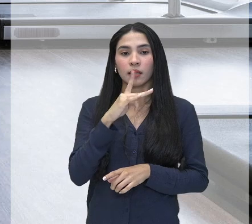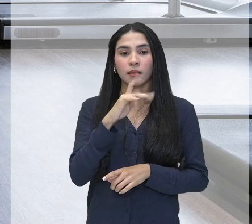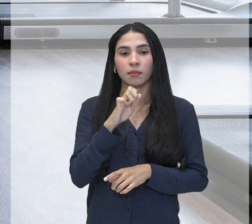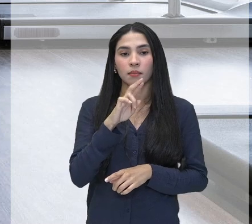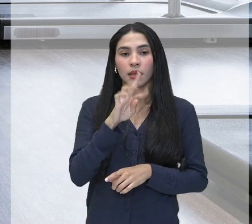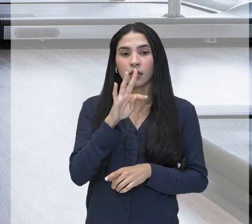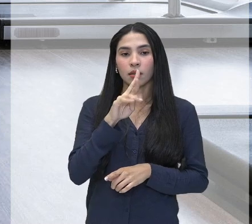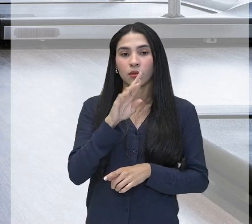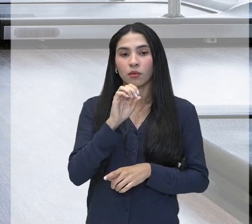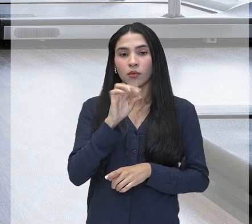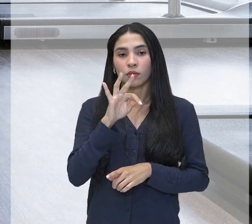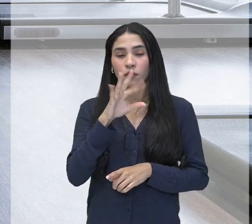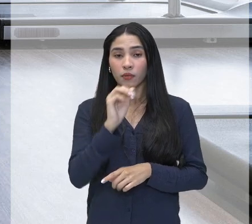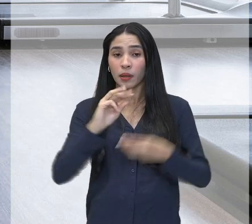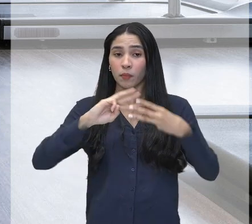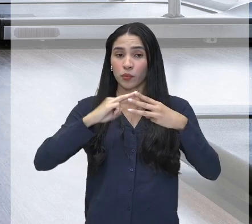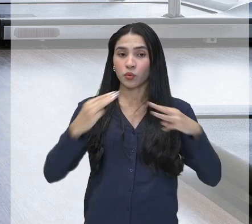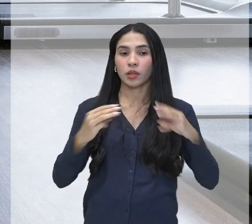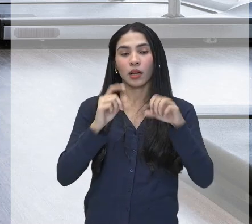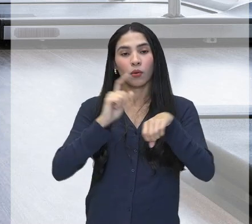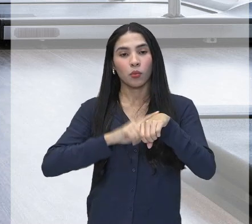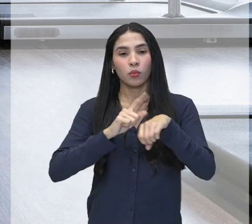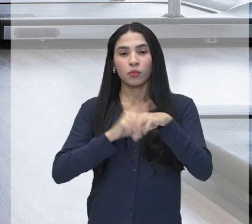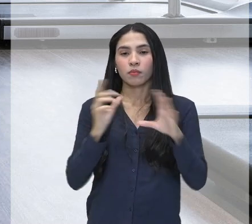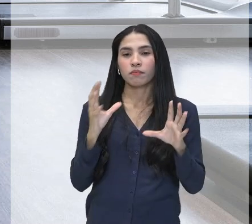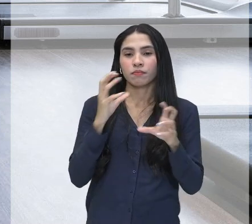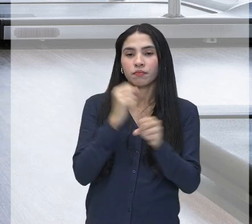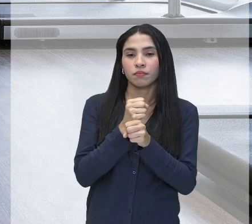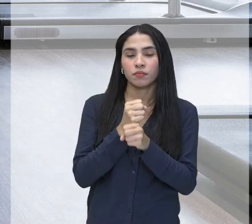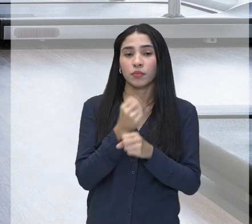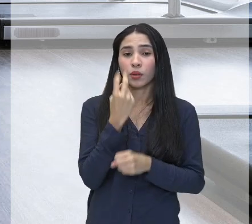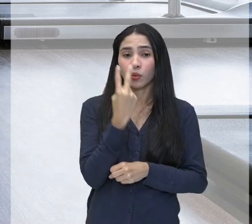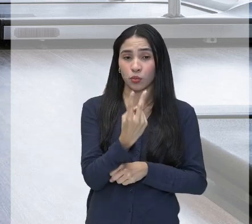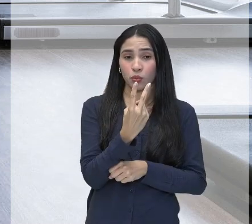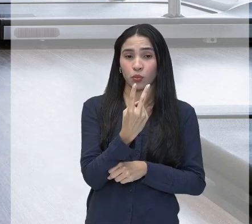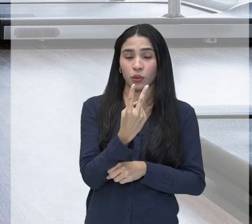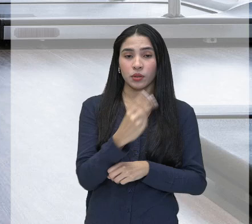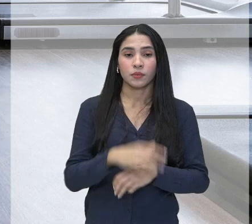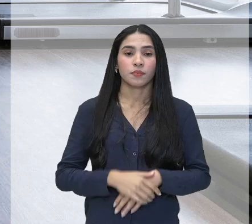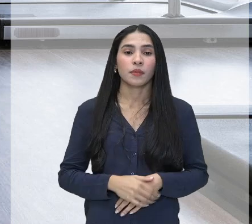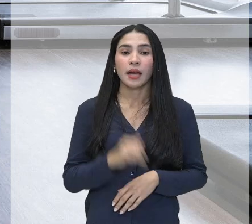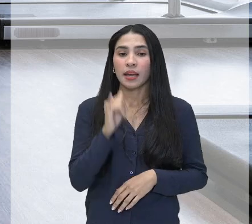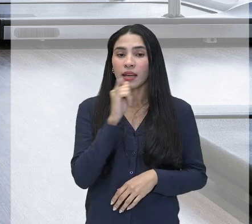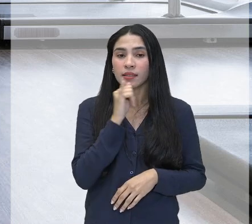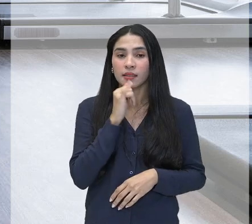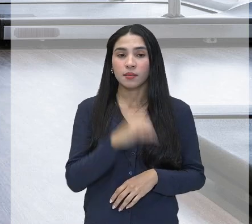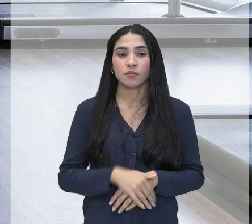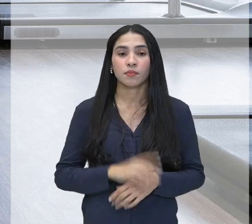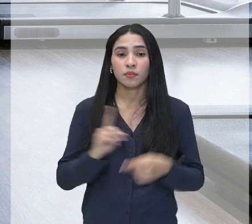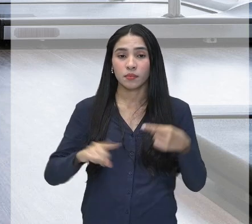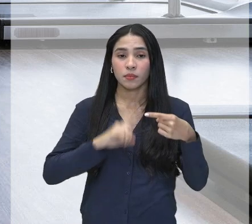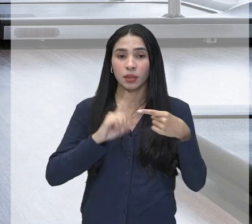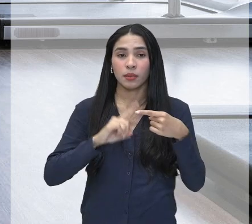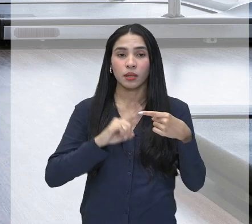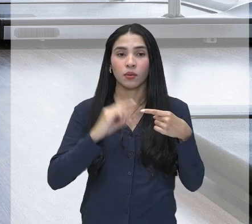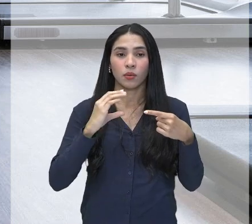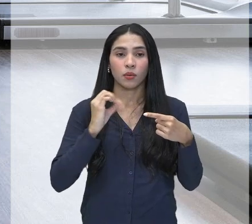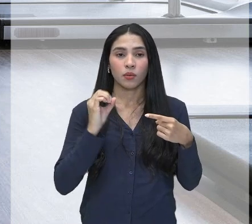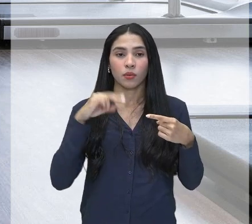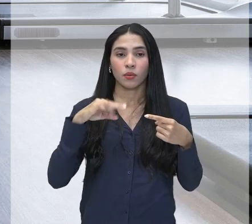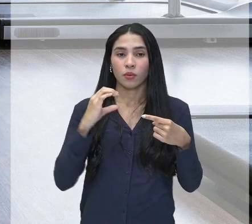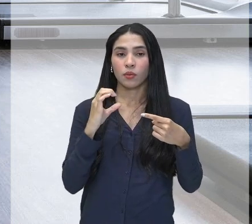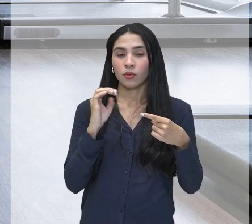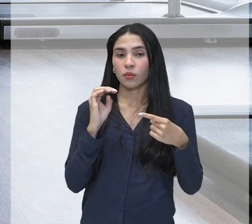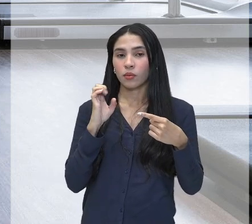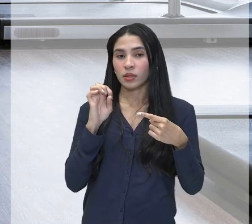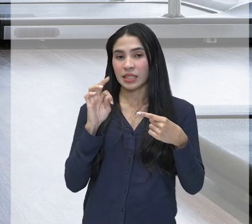tempo de realização do exercício ele pode ser calculado por meio de 2 fases, que é a fase concêntrica, que é quando existe